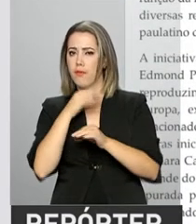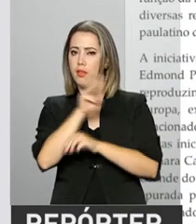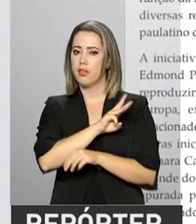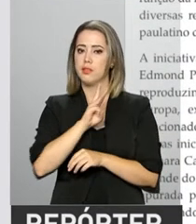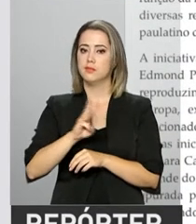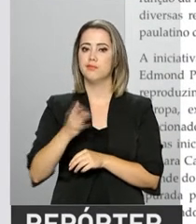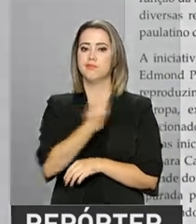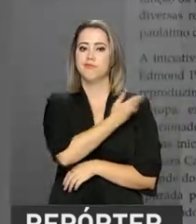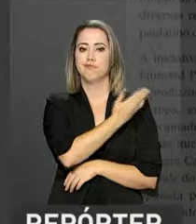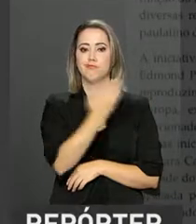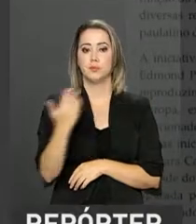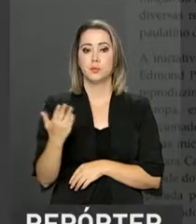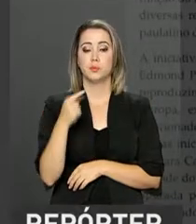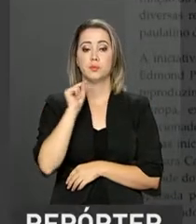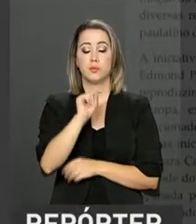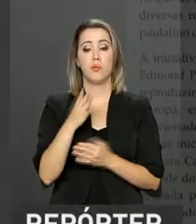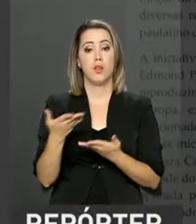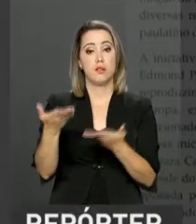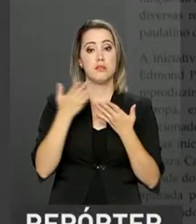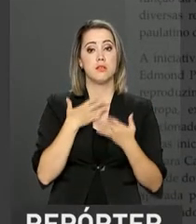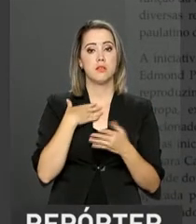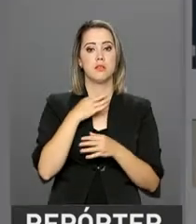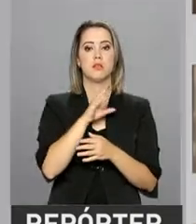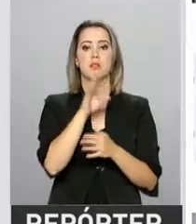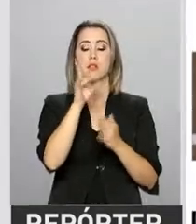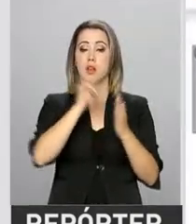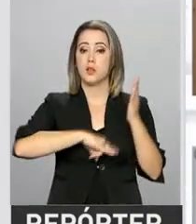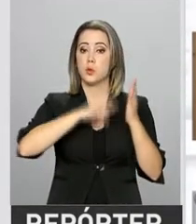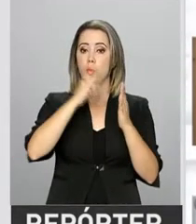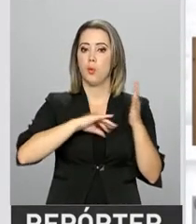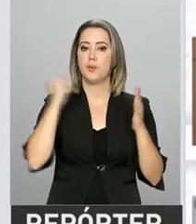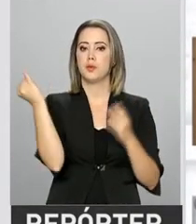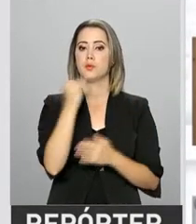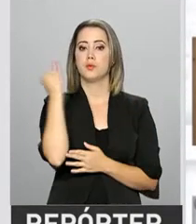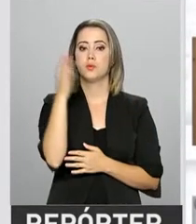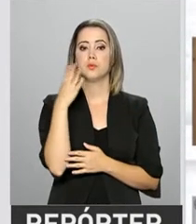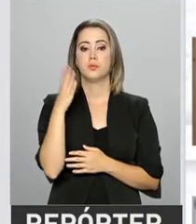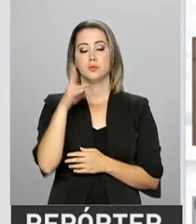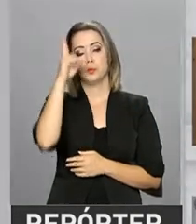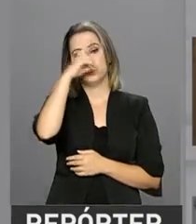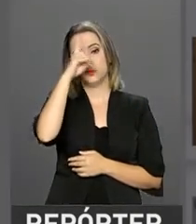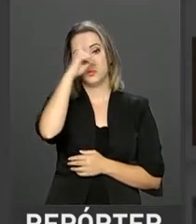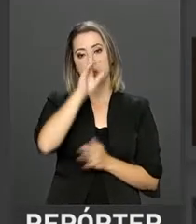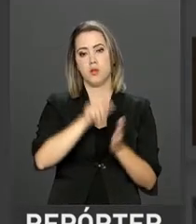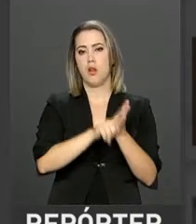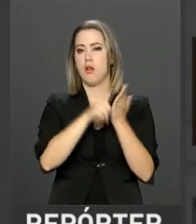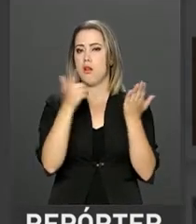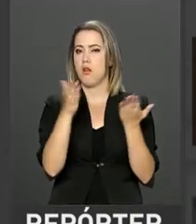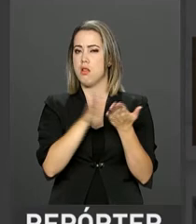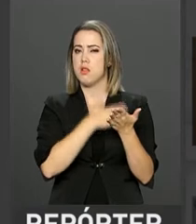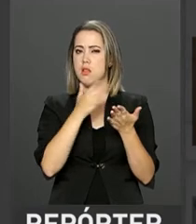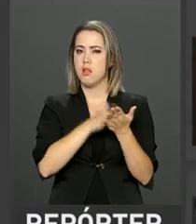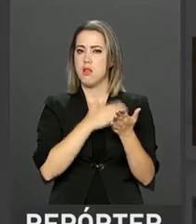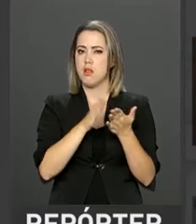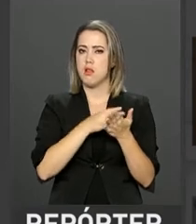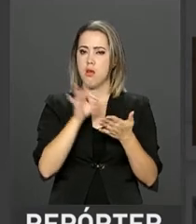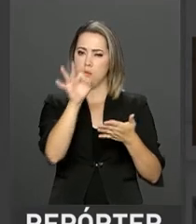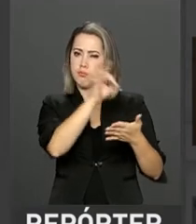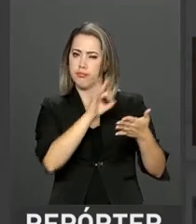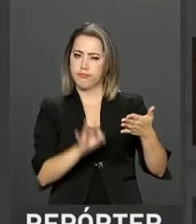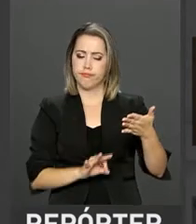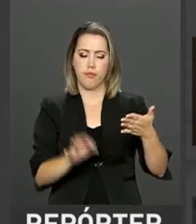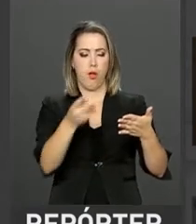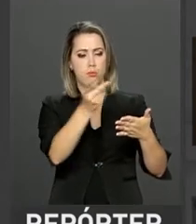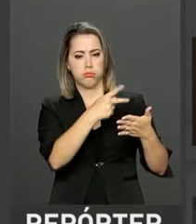barcos do brasil que traz documentos importantes da história naval como livros plantas cartas náuticas